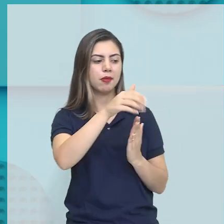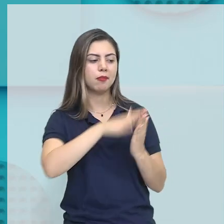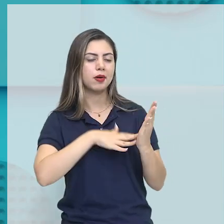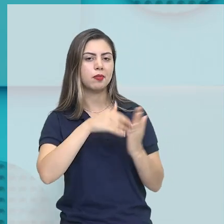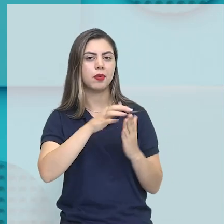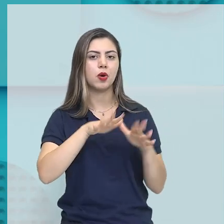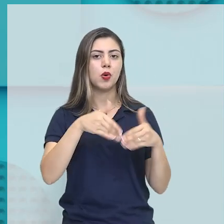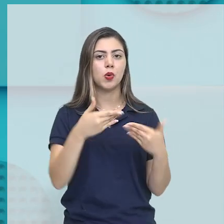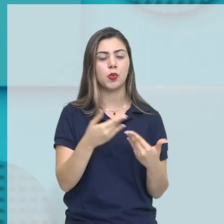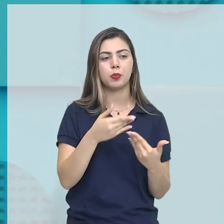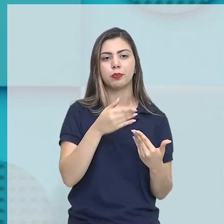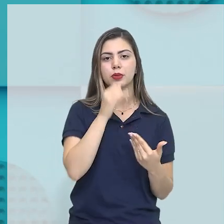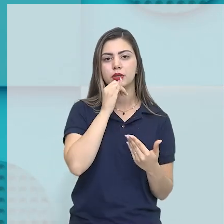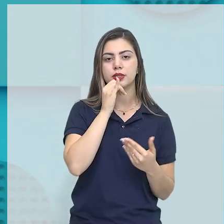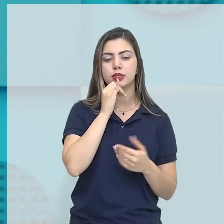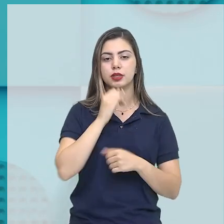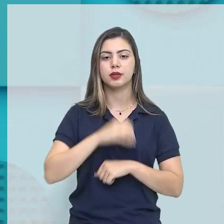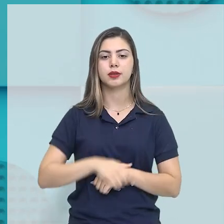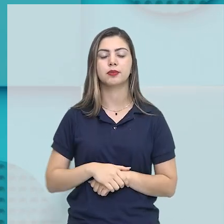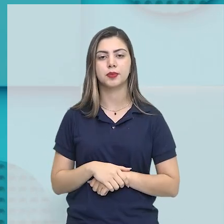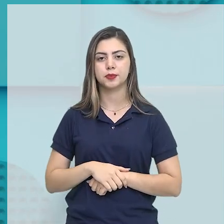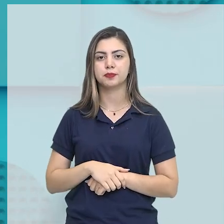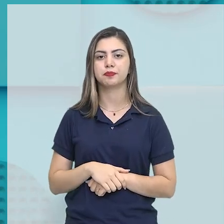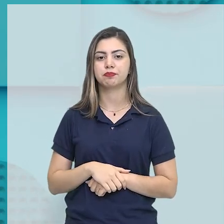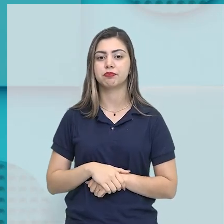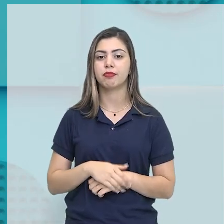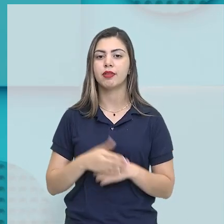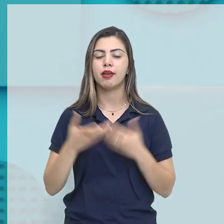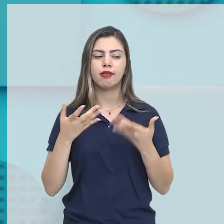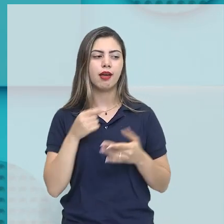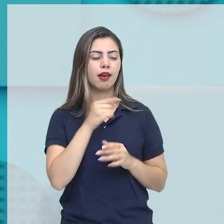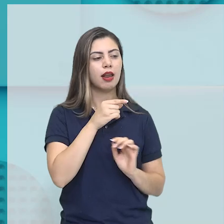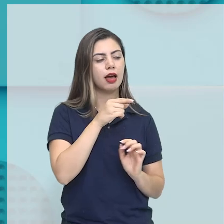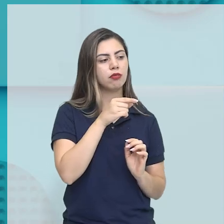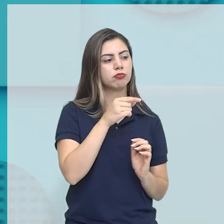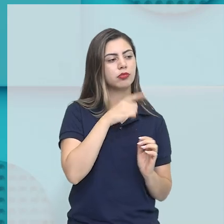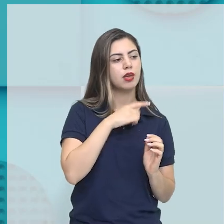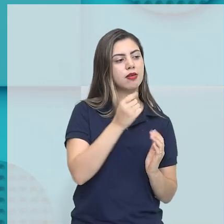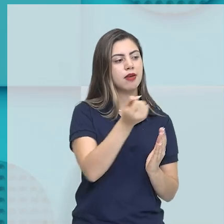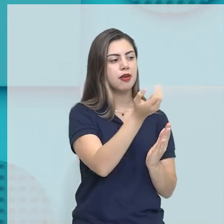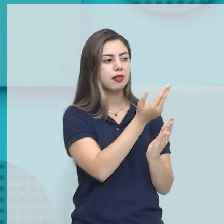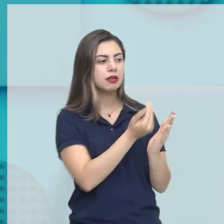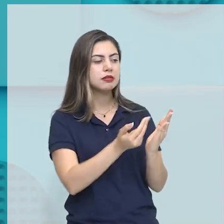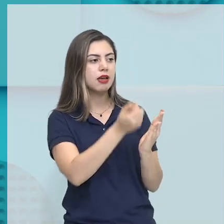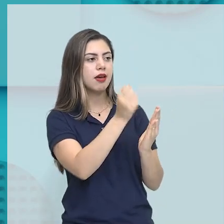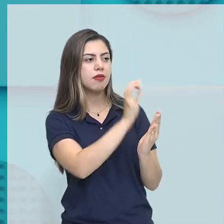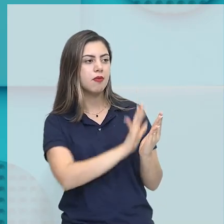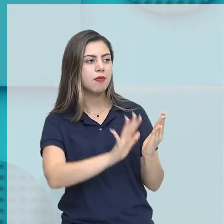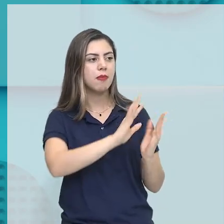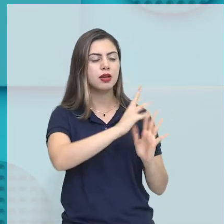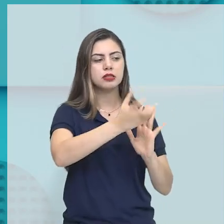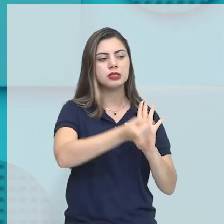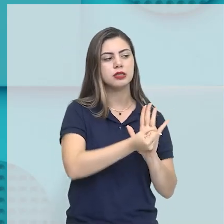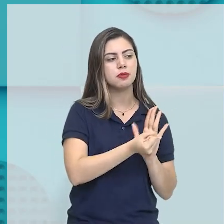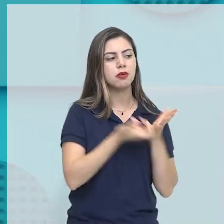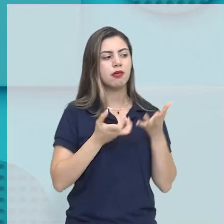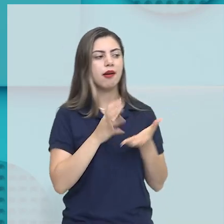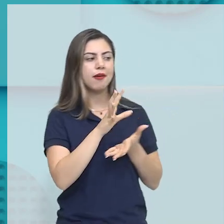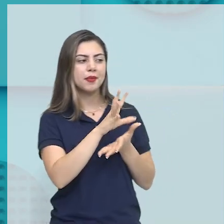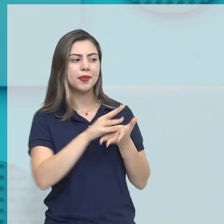alguém quer fazer uma releitura dessa imagem, desse desenho, desse símbolo,